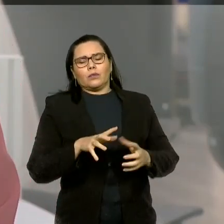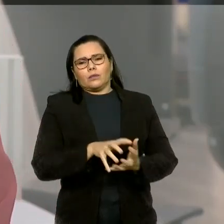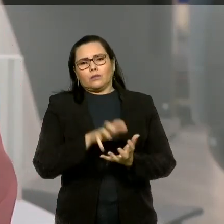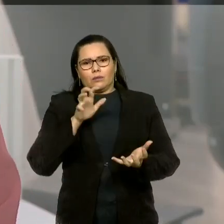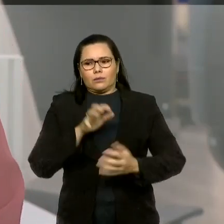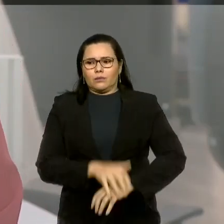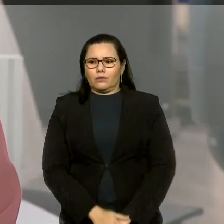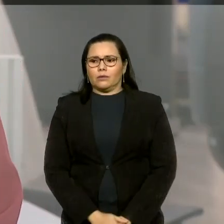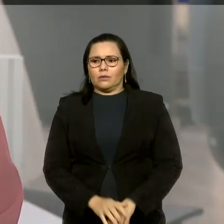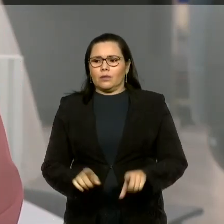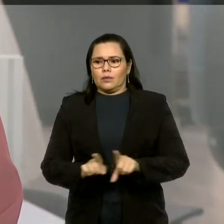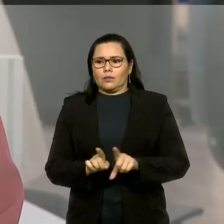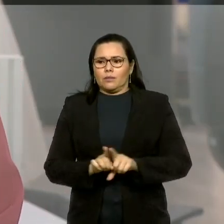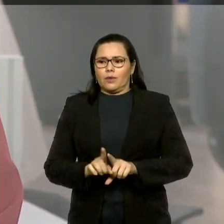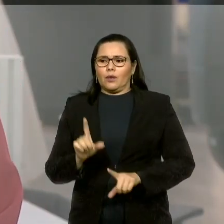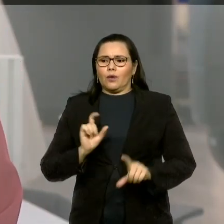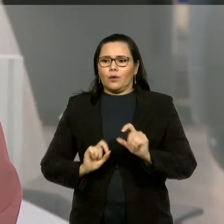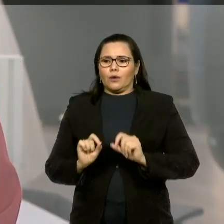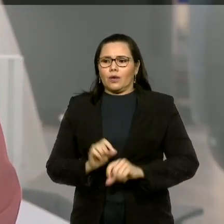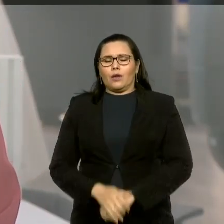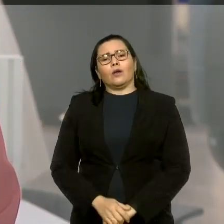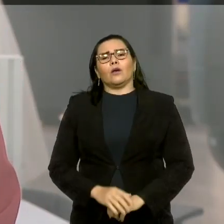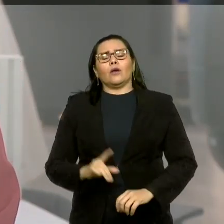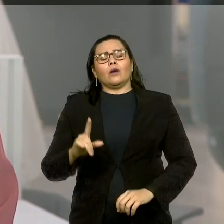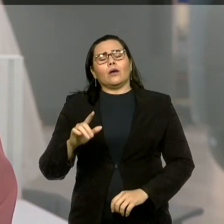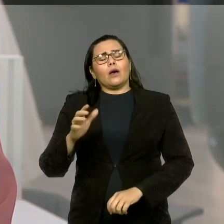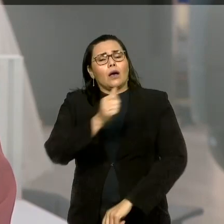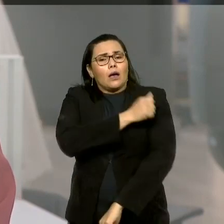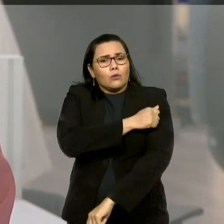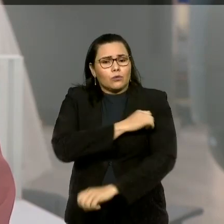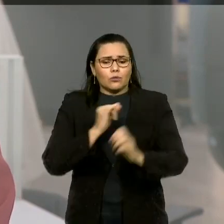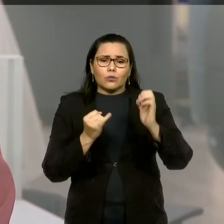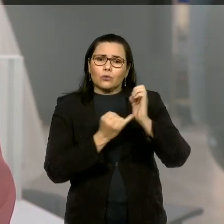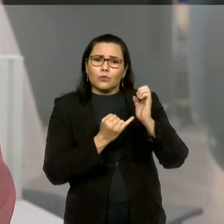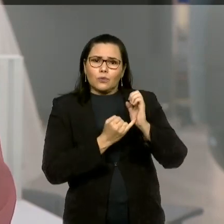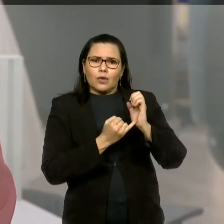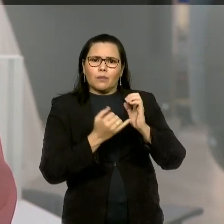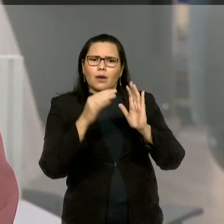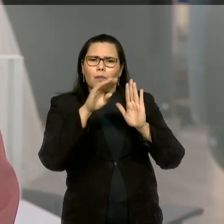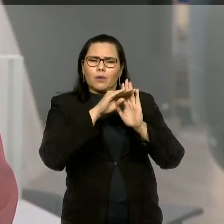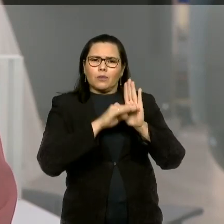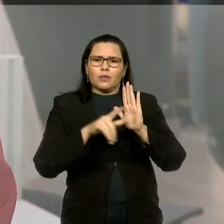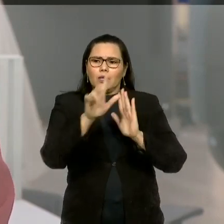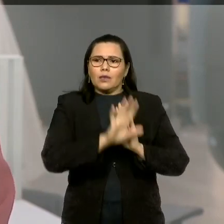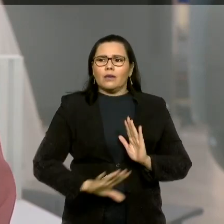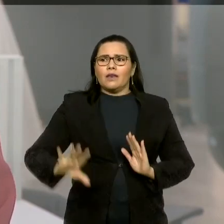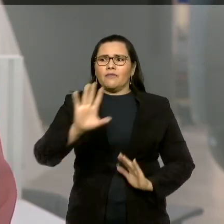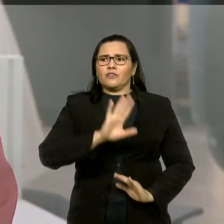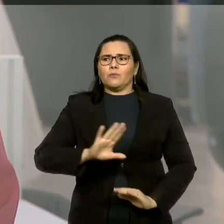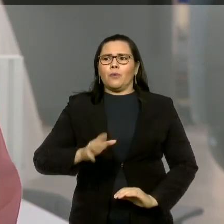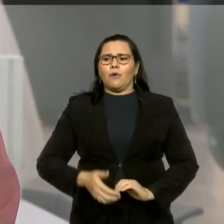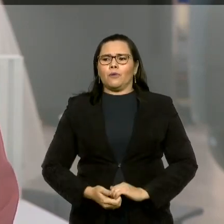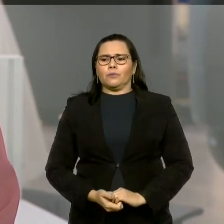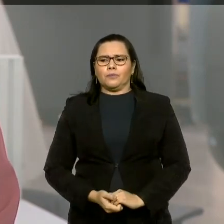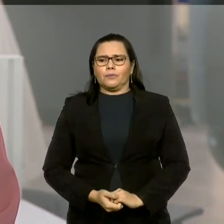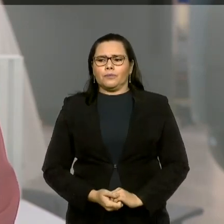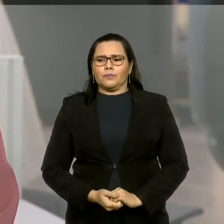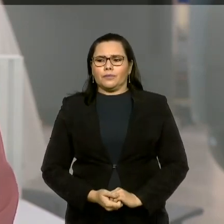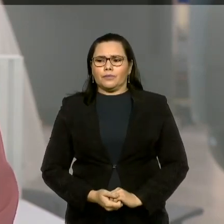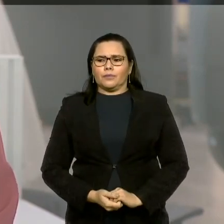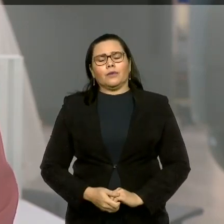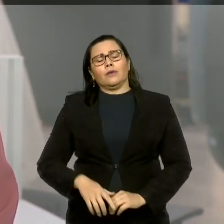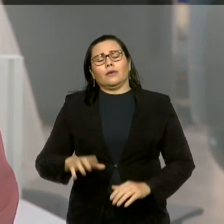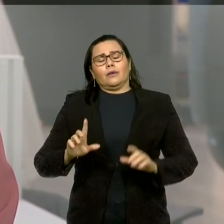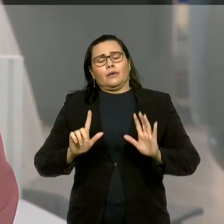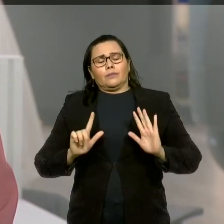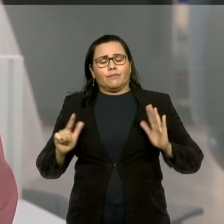Santo é exposto aos estudantes do iema como parte da programação da Semana Nacional de museus o Assembleia foco primeira edição